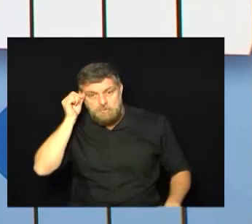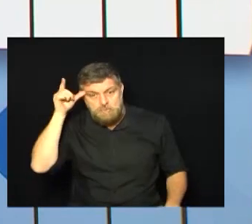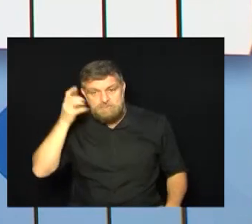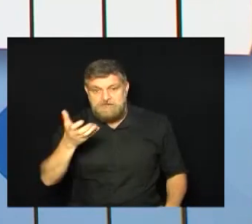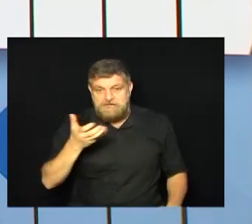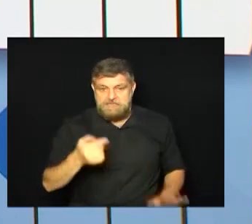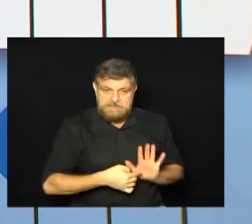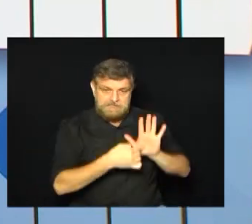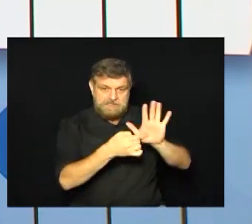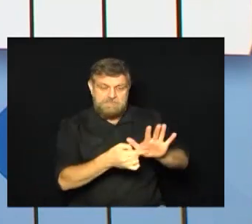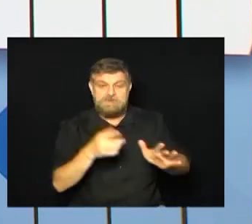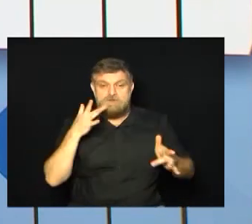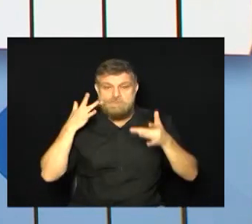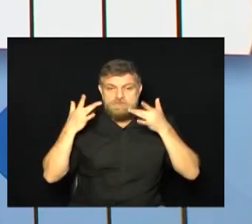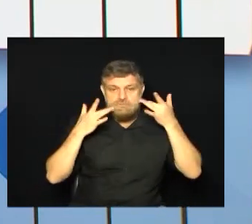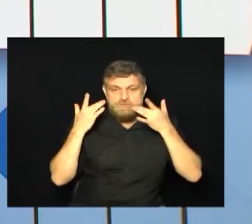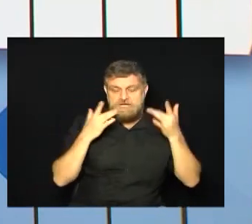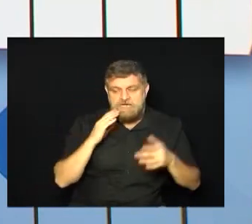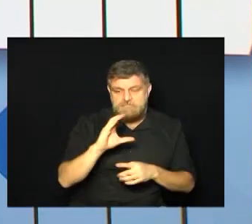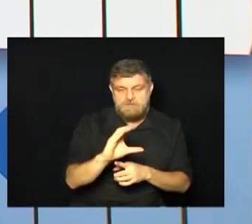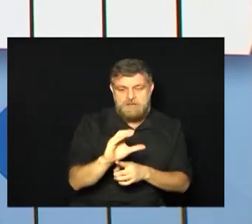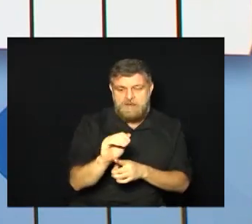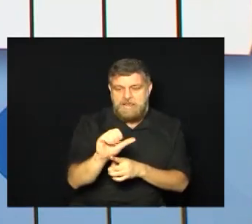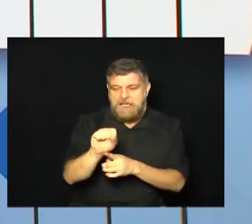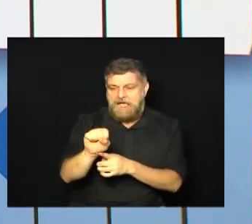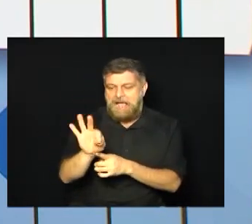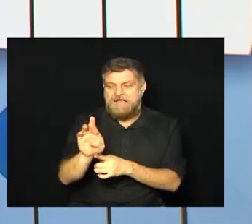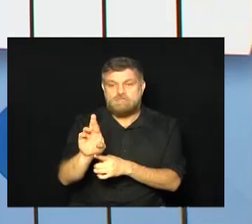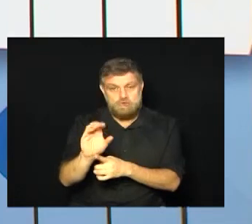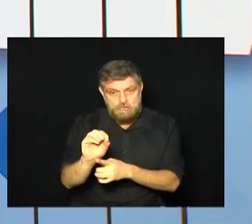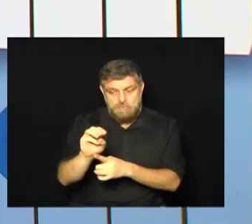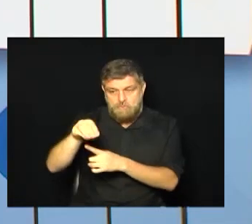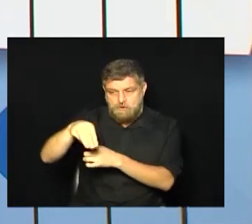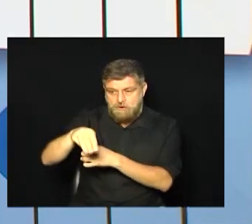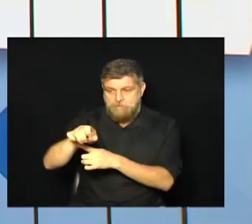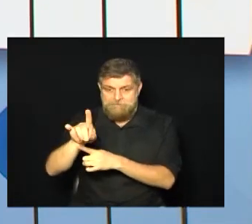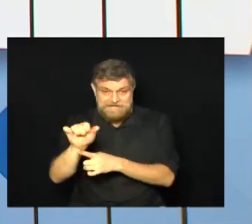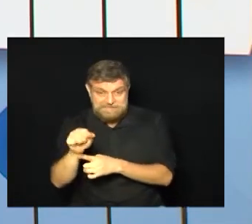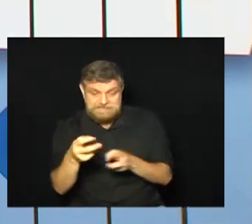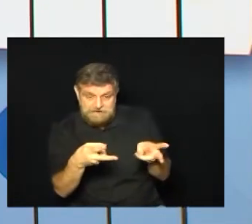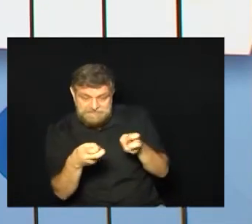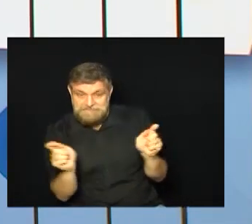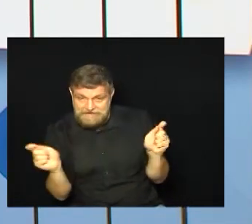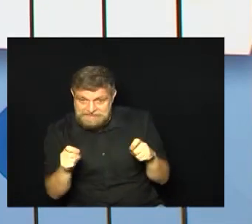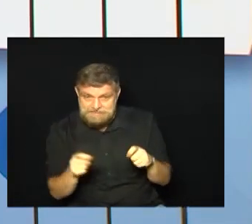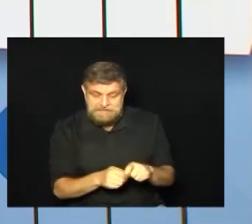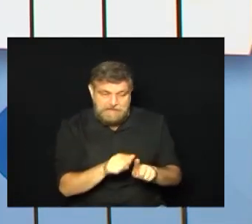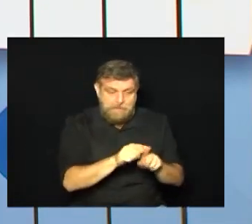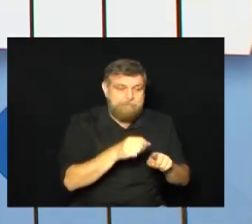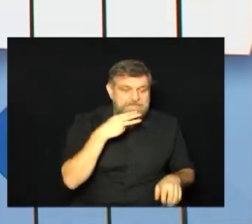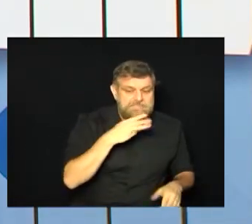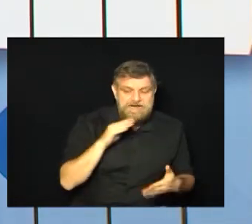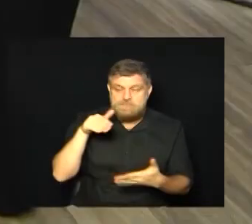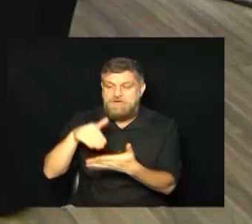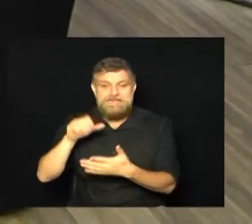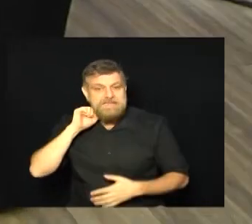se apresentar no Teatro Castro Mendes, possa então aí ver se tem essa possibilidade entre março e abril deste ano.